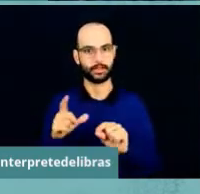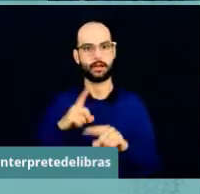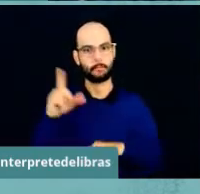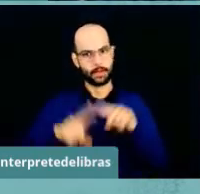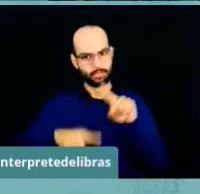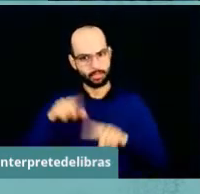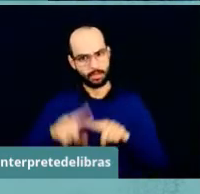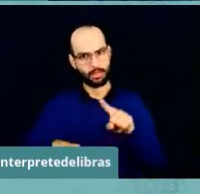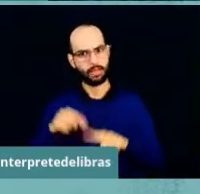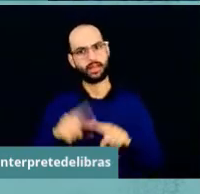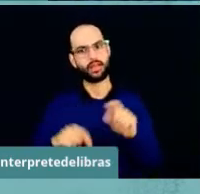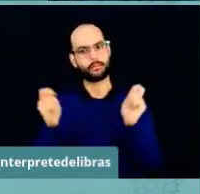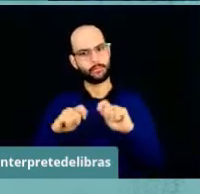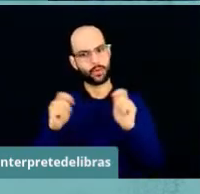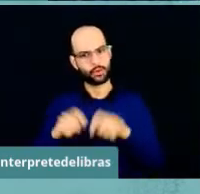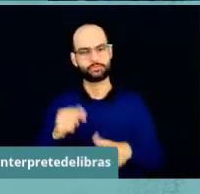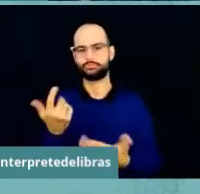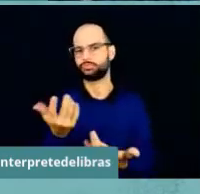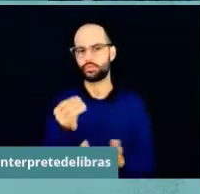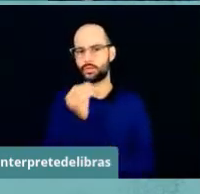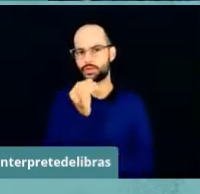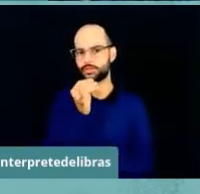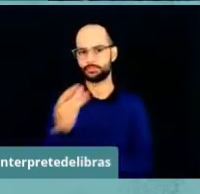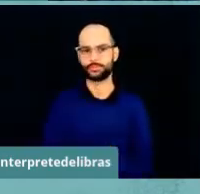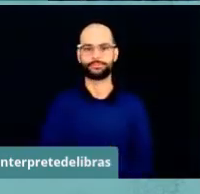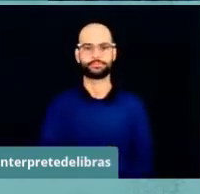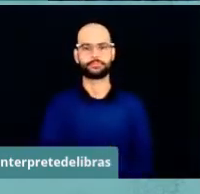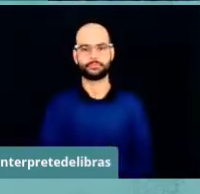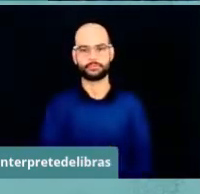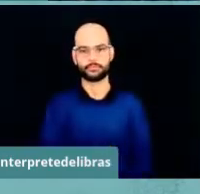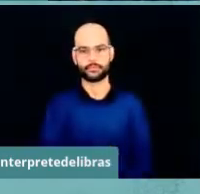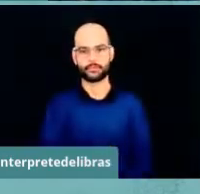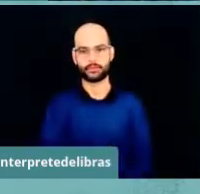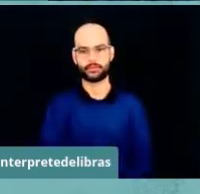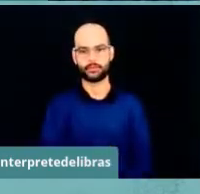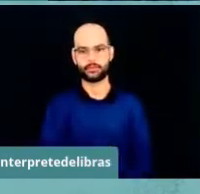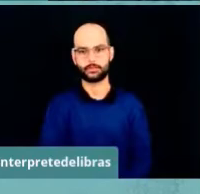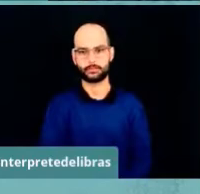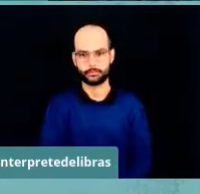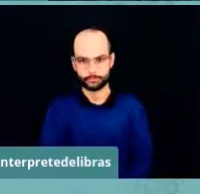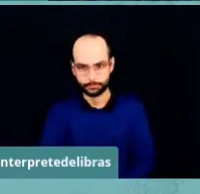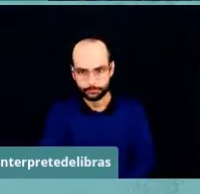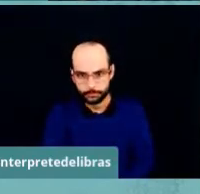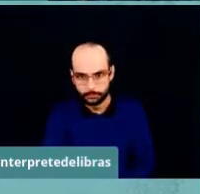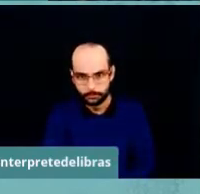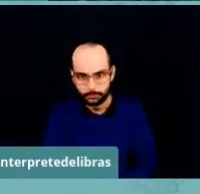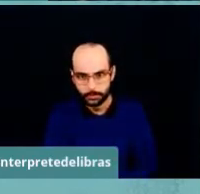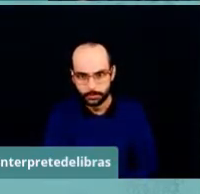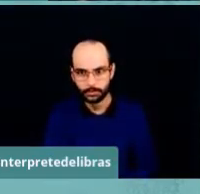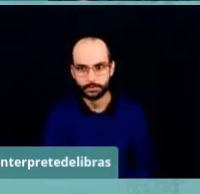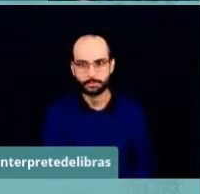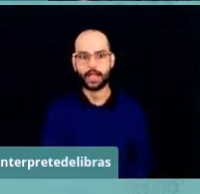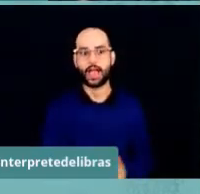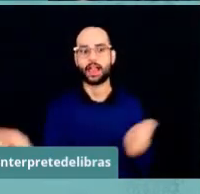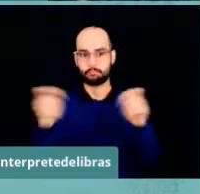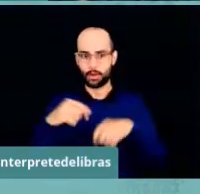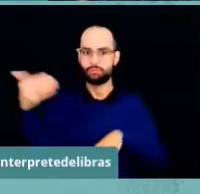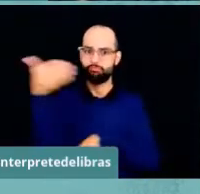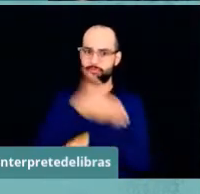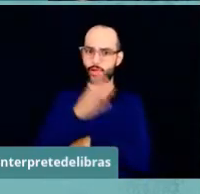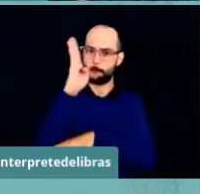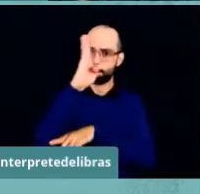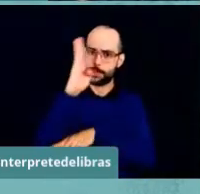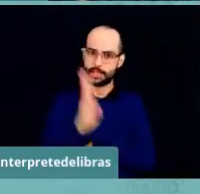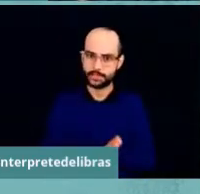bruta da vacina, é a vacina, digamos assim, semi-pronta, vai. E aí ela chega no Brasil, o IFA